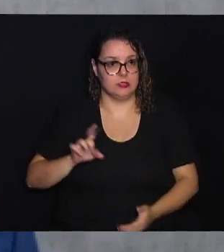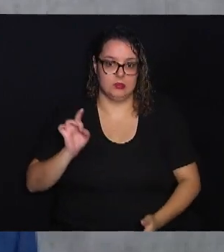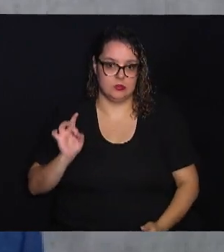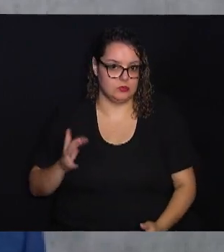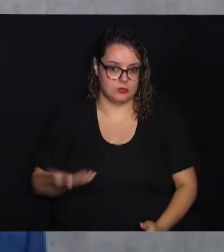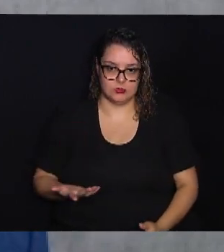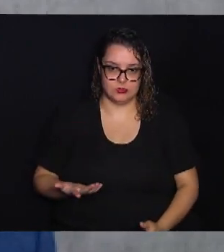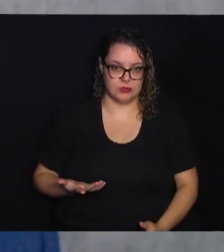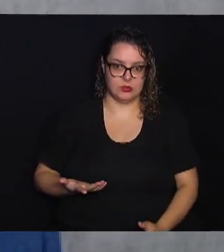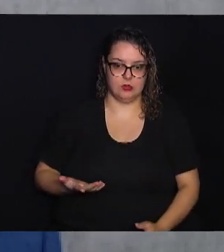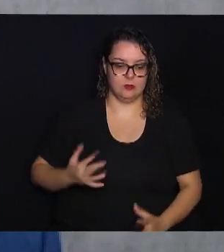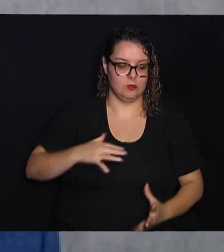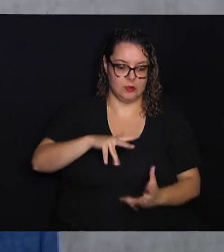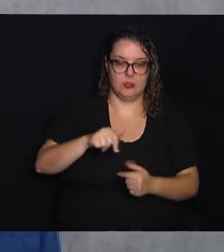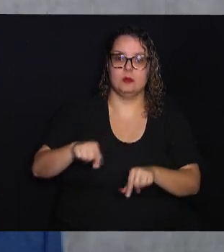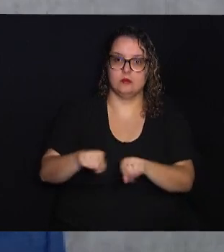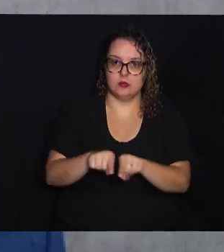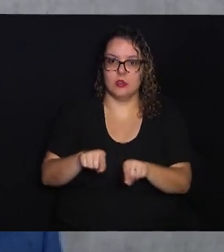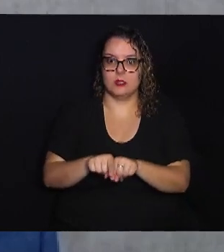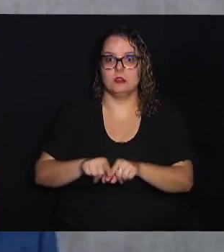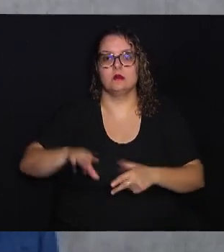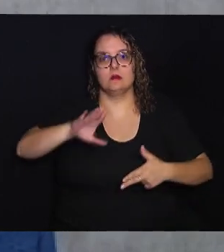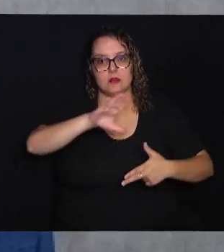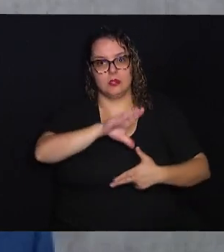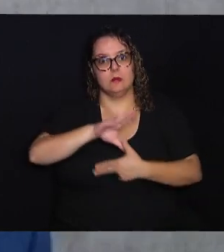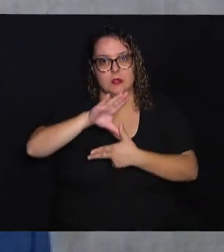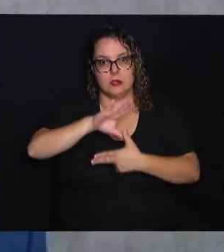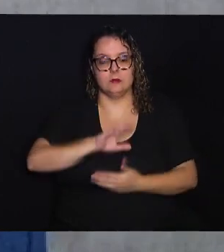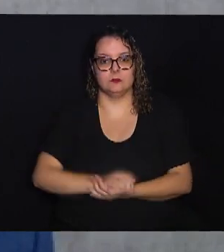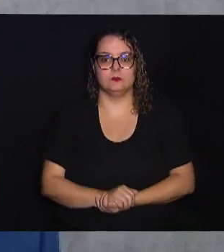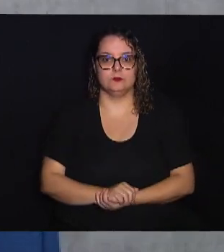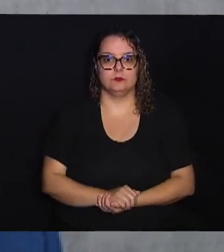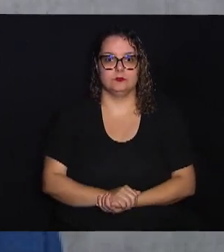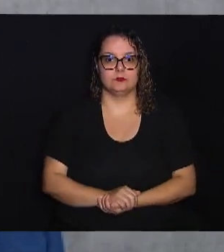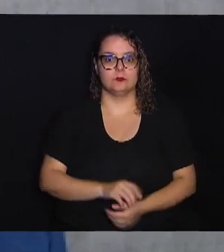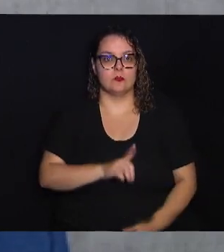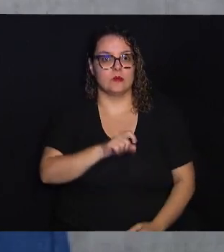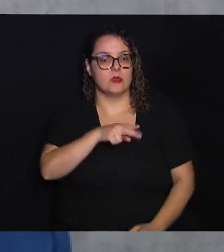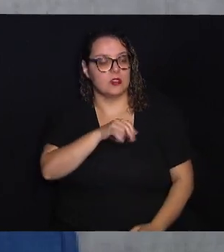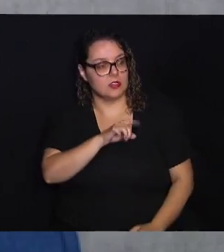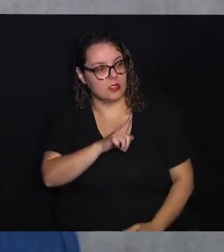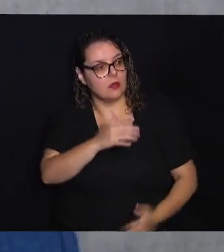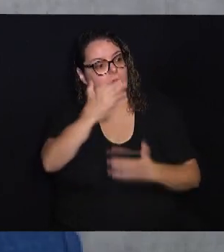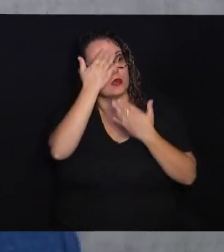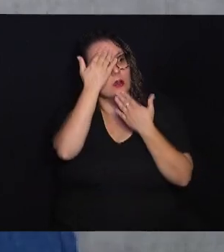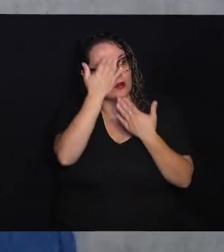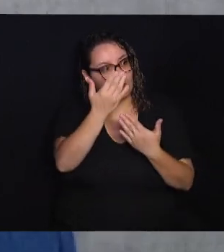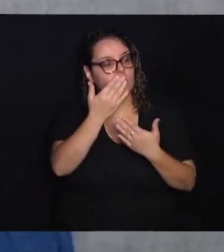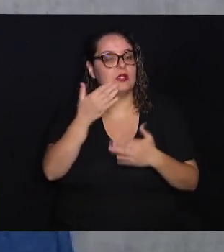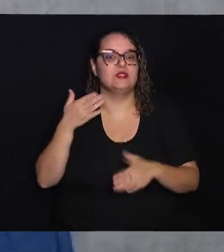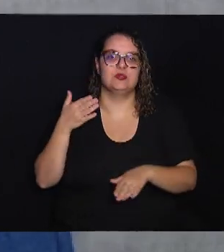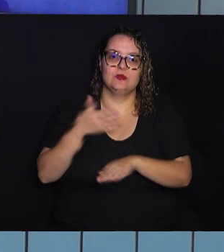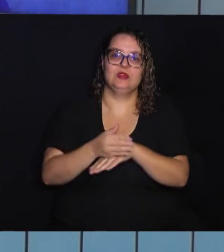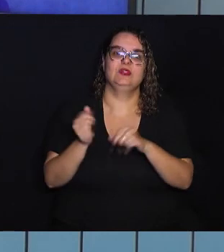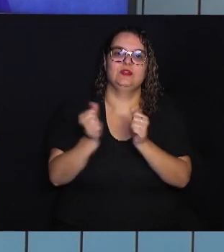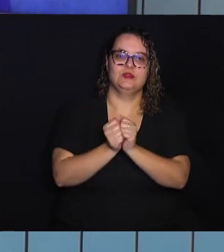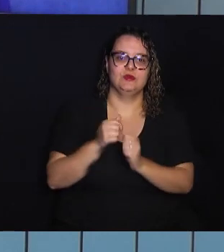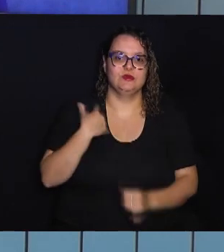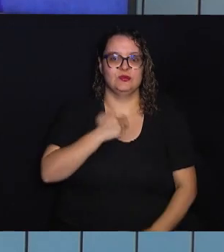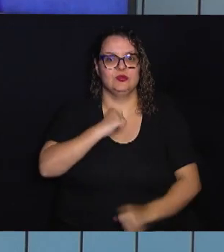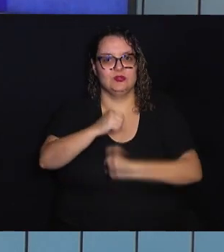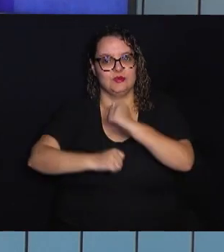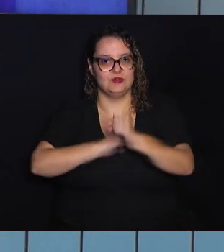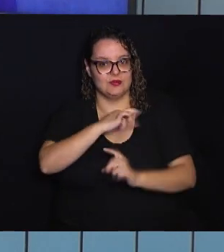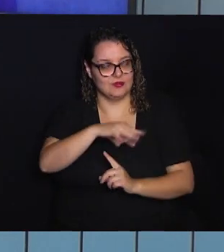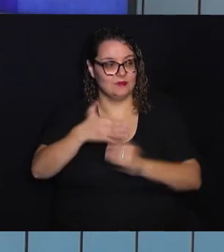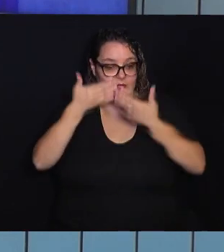iniciar esse processo, não só a nível mundial, mas também na América Latina. Daniel, já quero agradecer então muito a